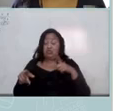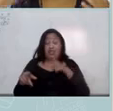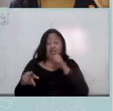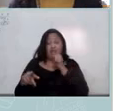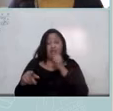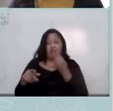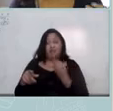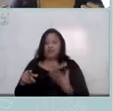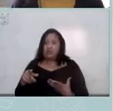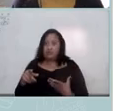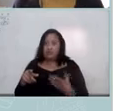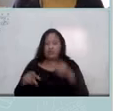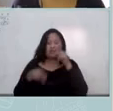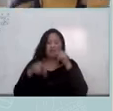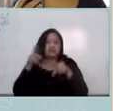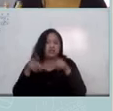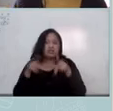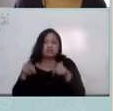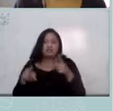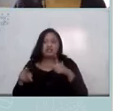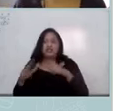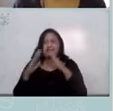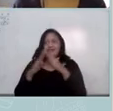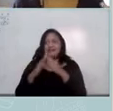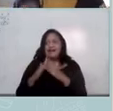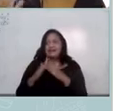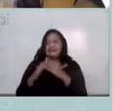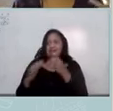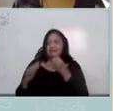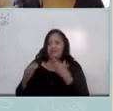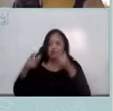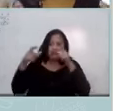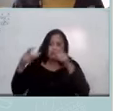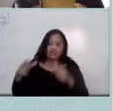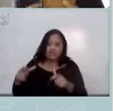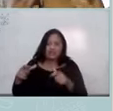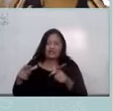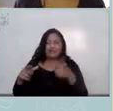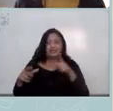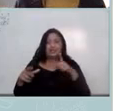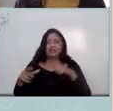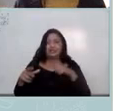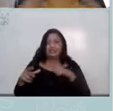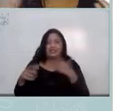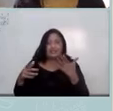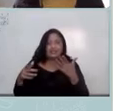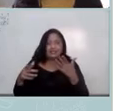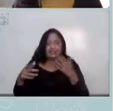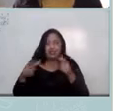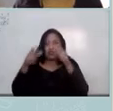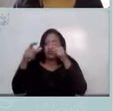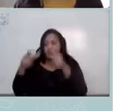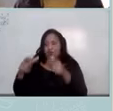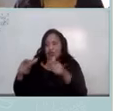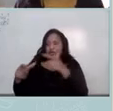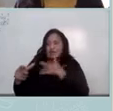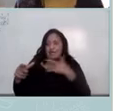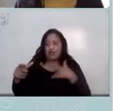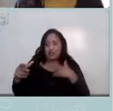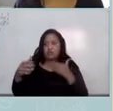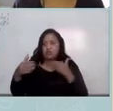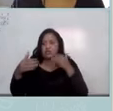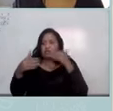não tem boas condições de moradia, não tem acesso à saúde. Então, tudo isso favorece a disseminação dessas doenças,